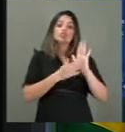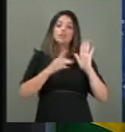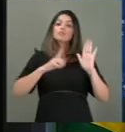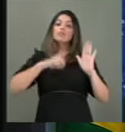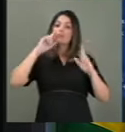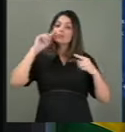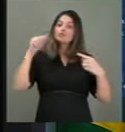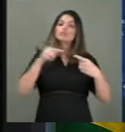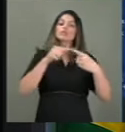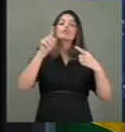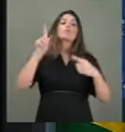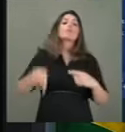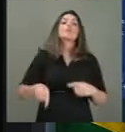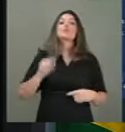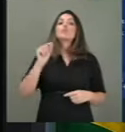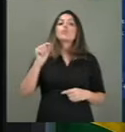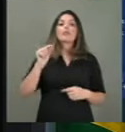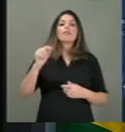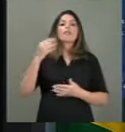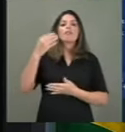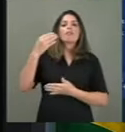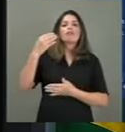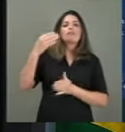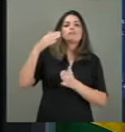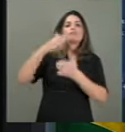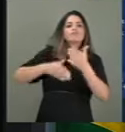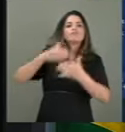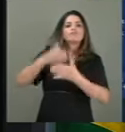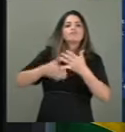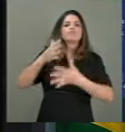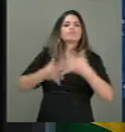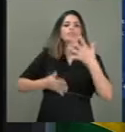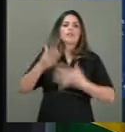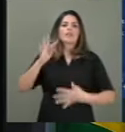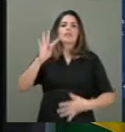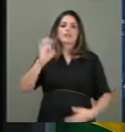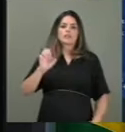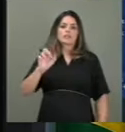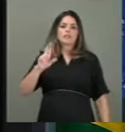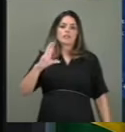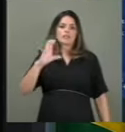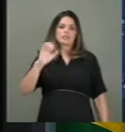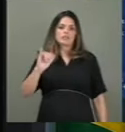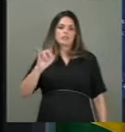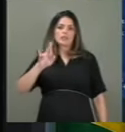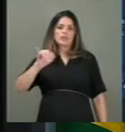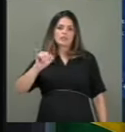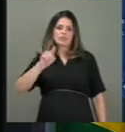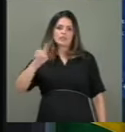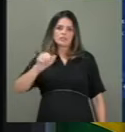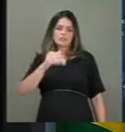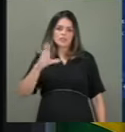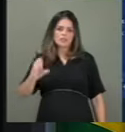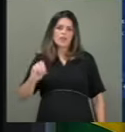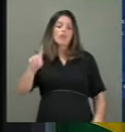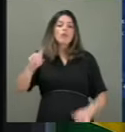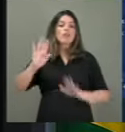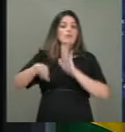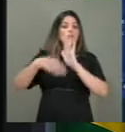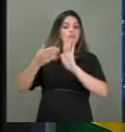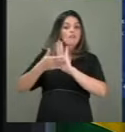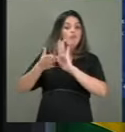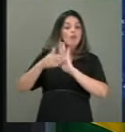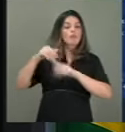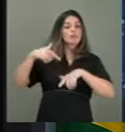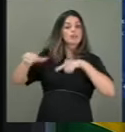de barrar a terceirização da atividade sim a reforma Trabalhista de fungou o acesso